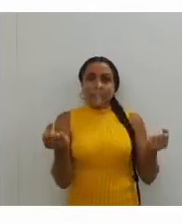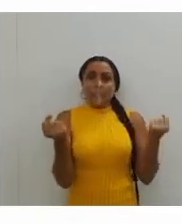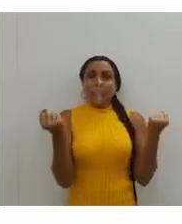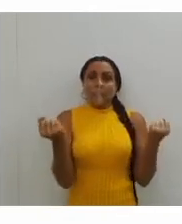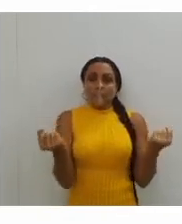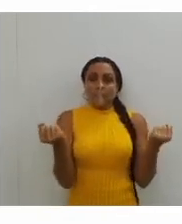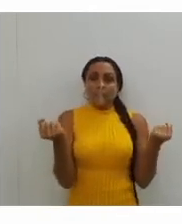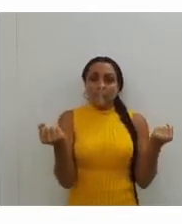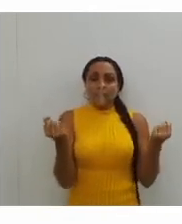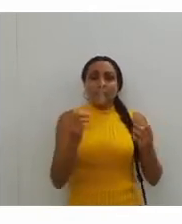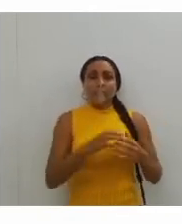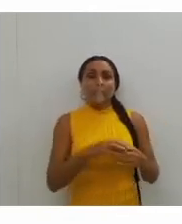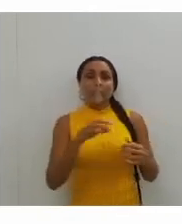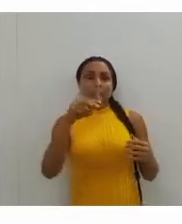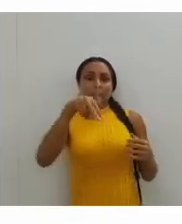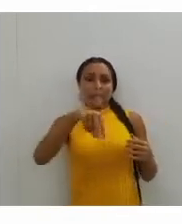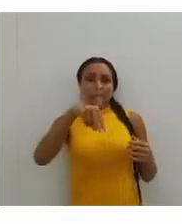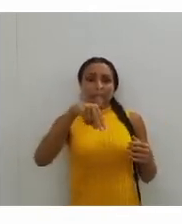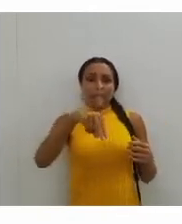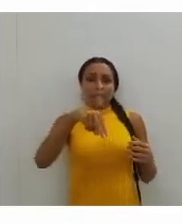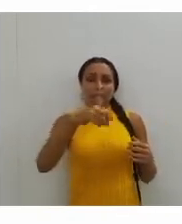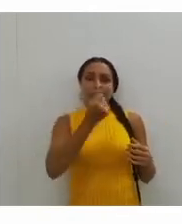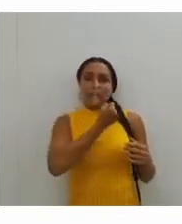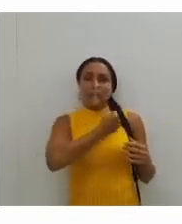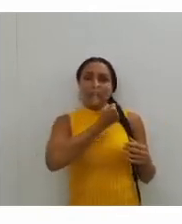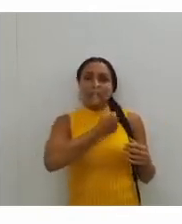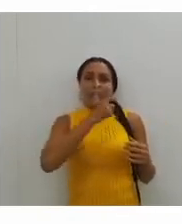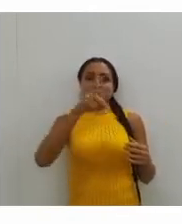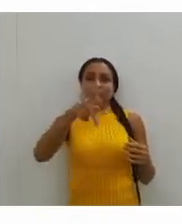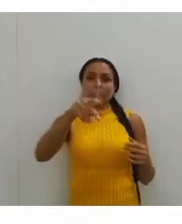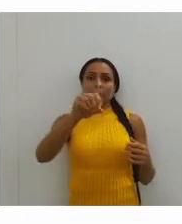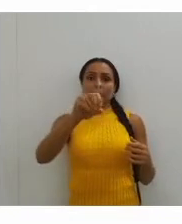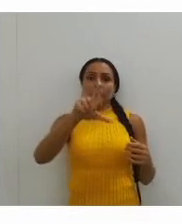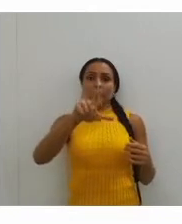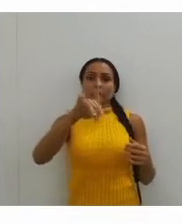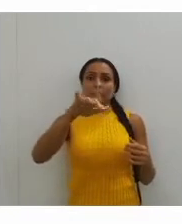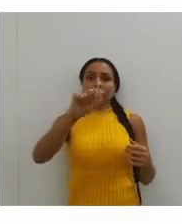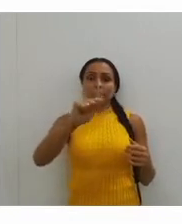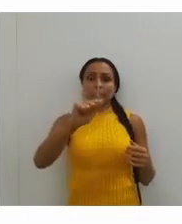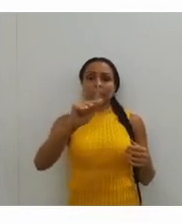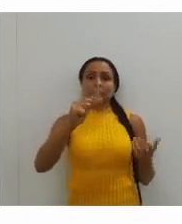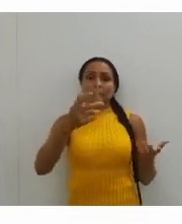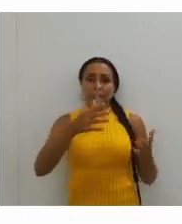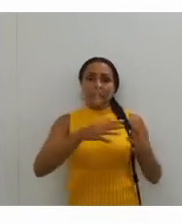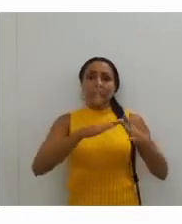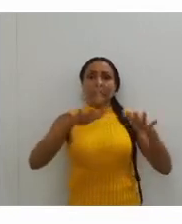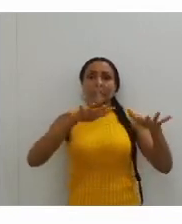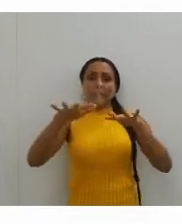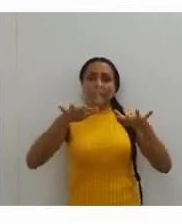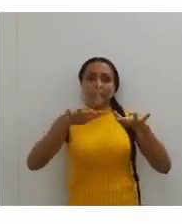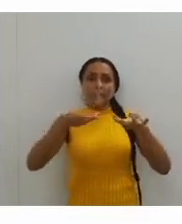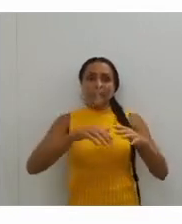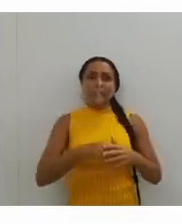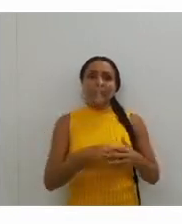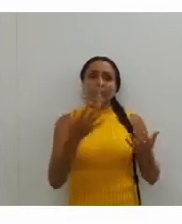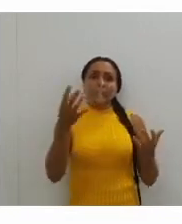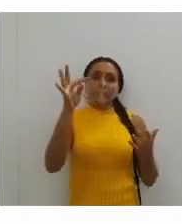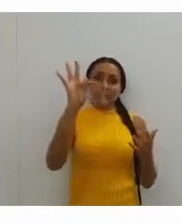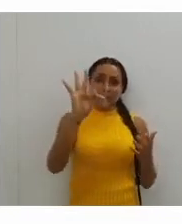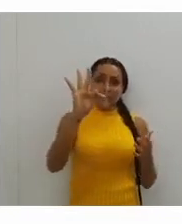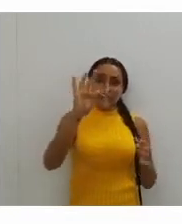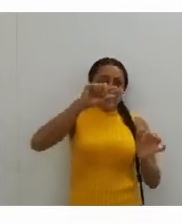N é o número de polias móveis. Então não esquece, ó. T é a força aplicada no fio